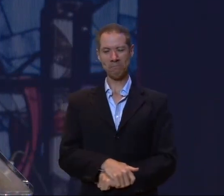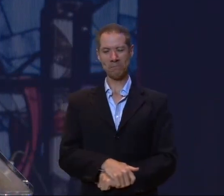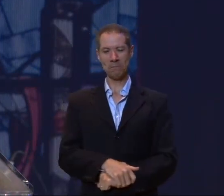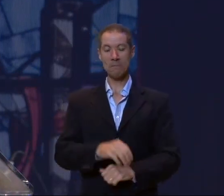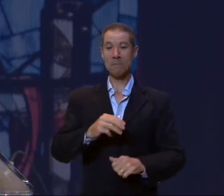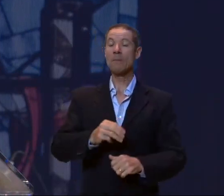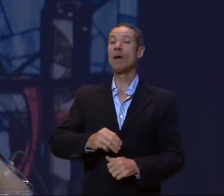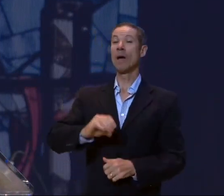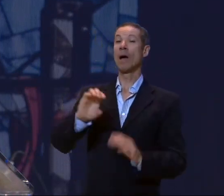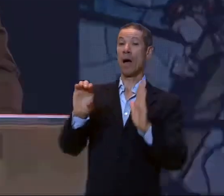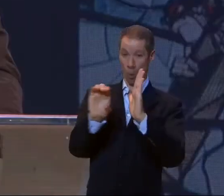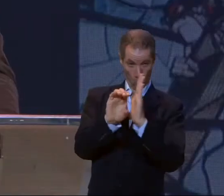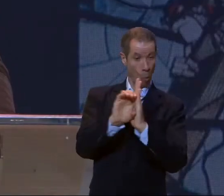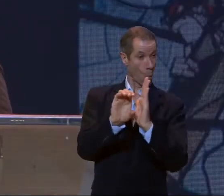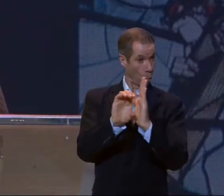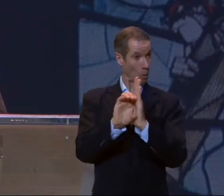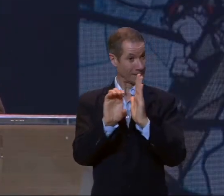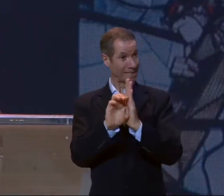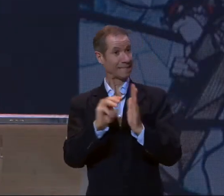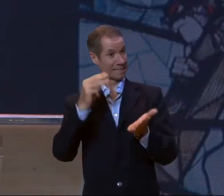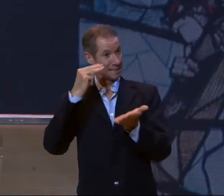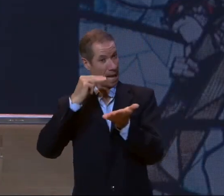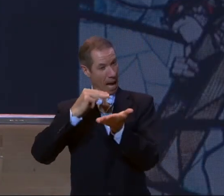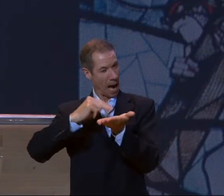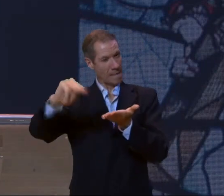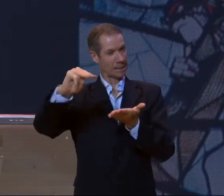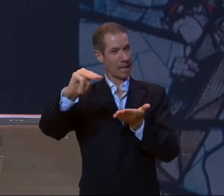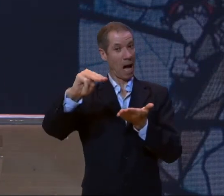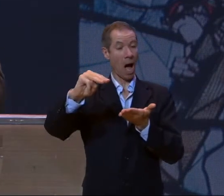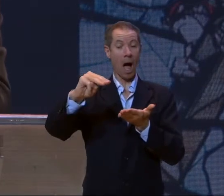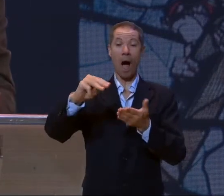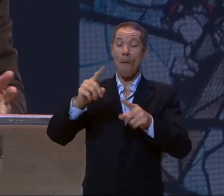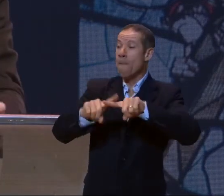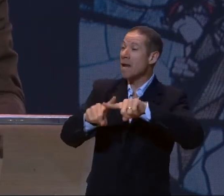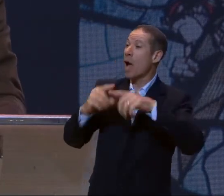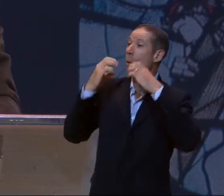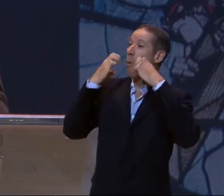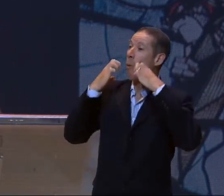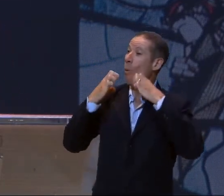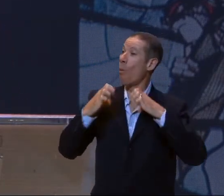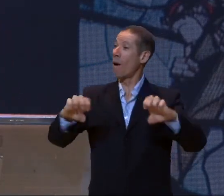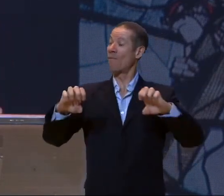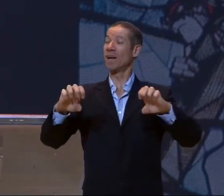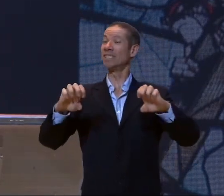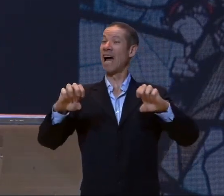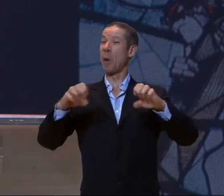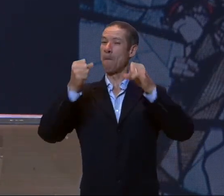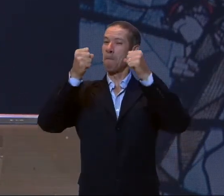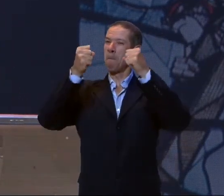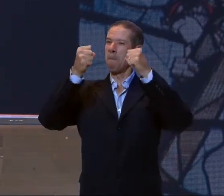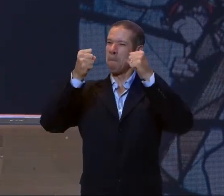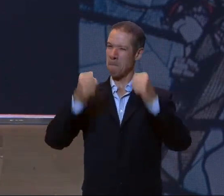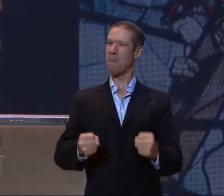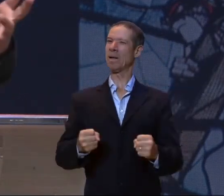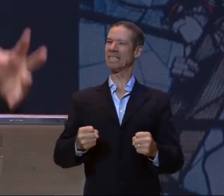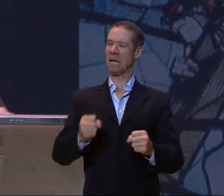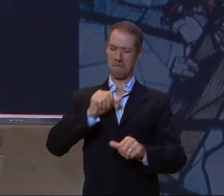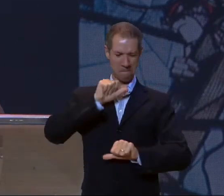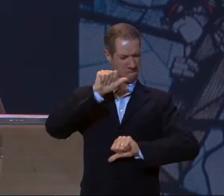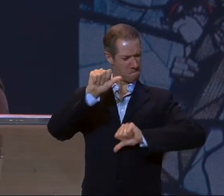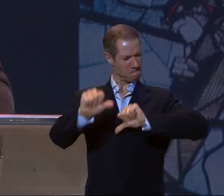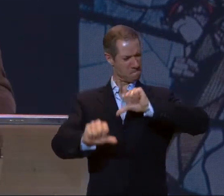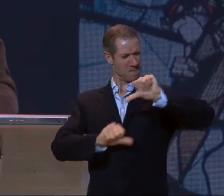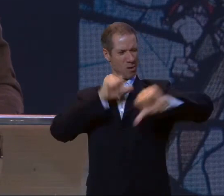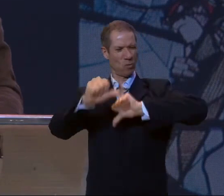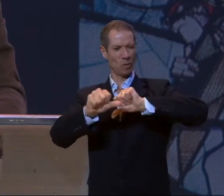A carta de Colossenses também nos aponta nessa direção, porque o Evangelho é o poder transformador